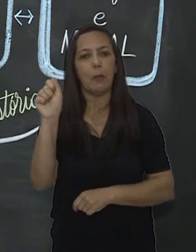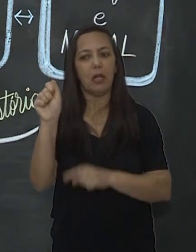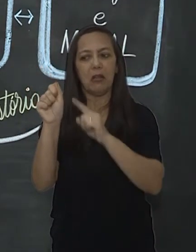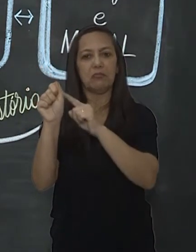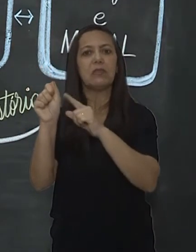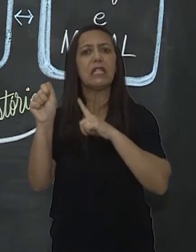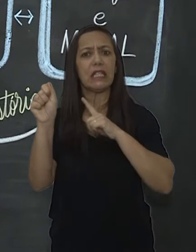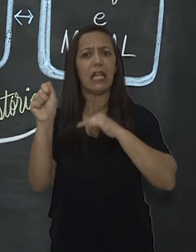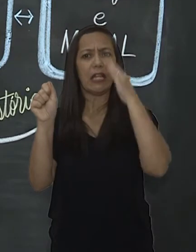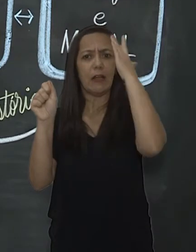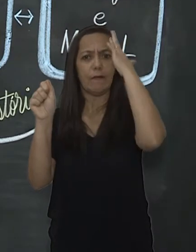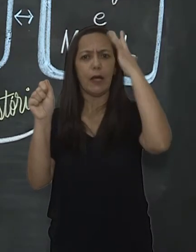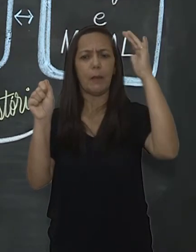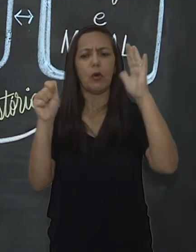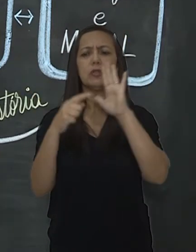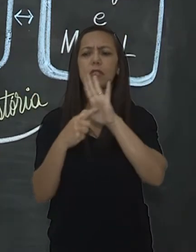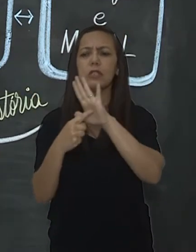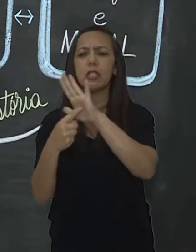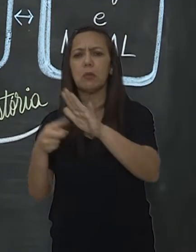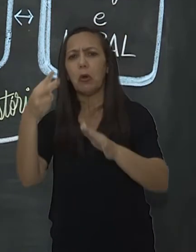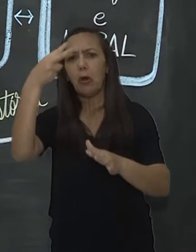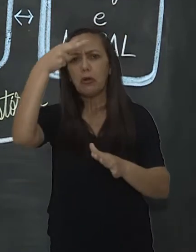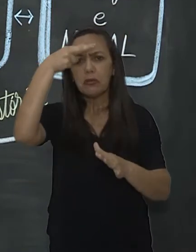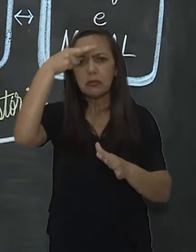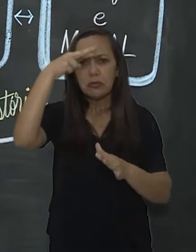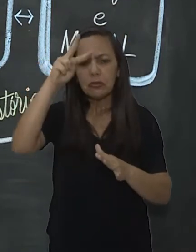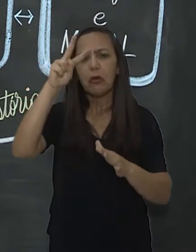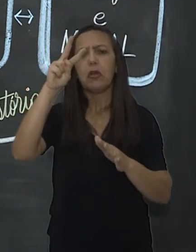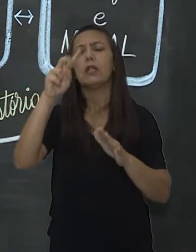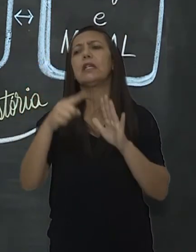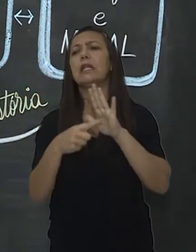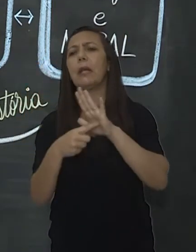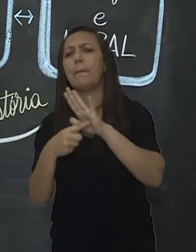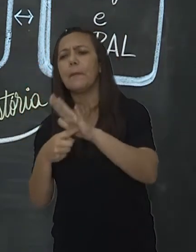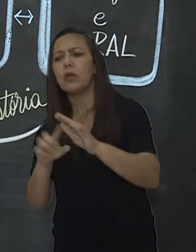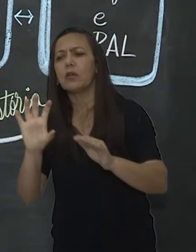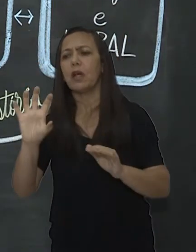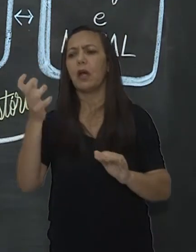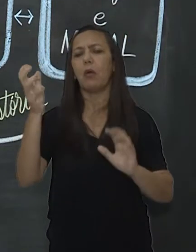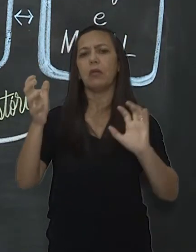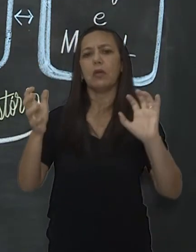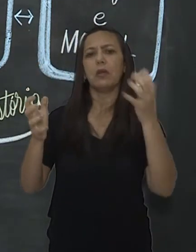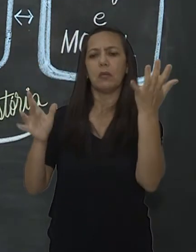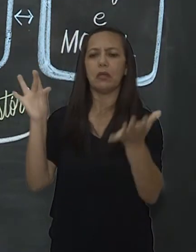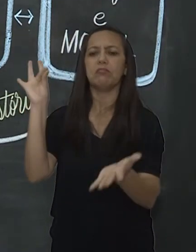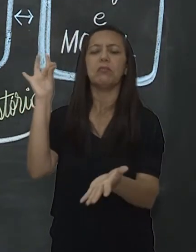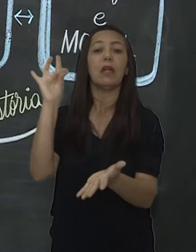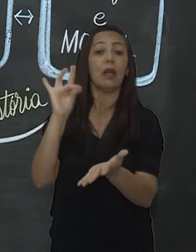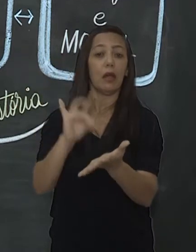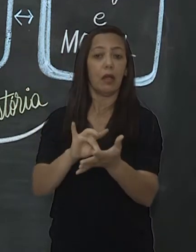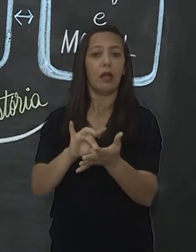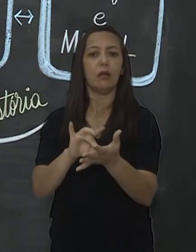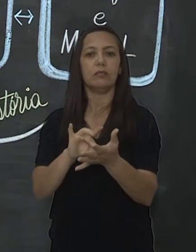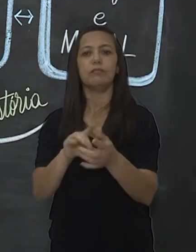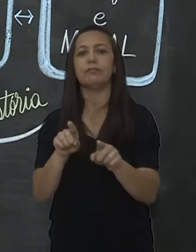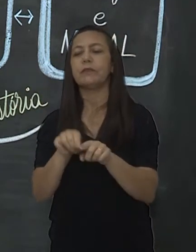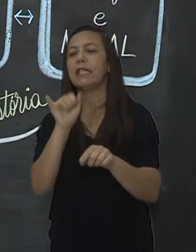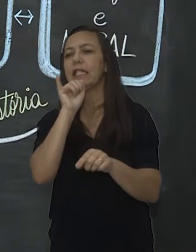famosas, fábulas que contam histórias que encerram uma moral, que contam diversos acontecimentos voltados para a realidade de